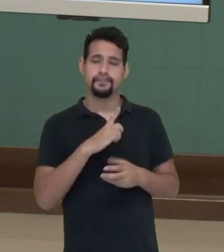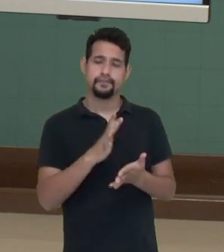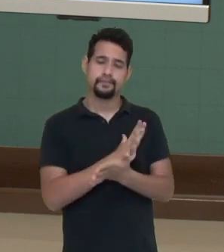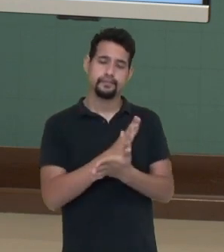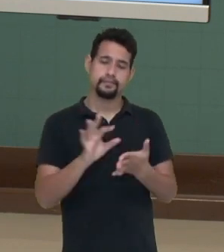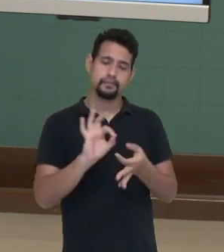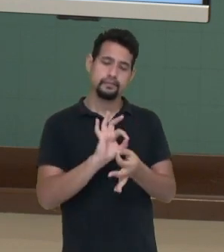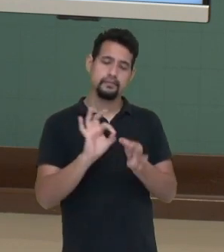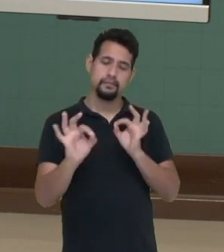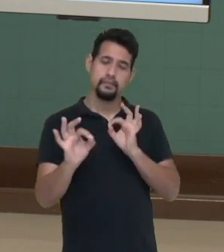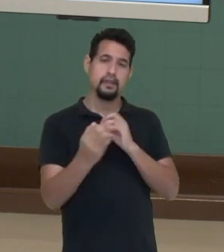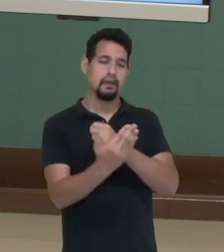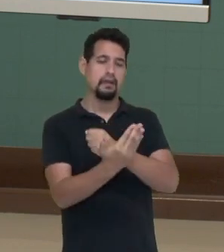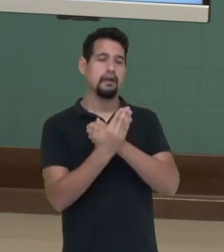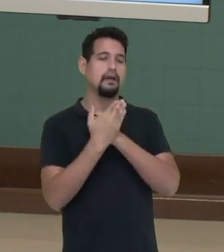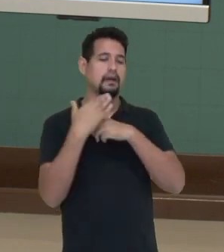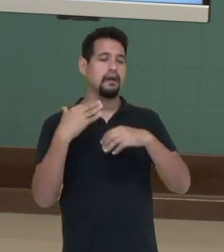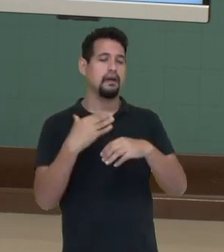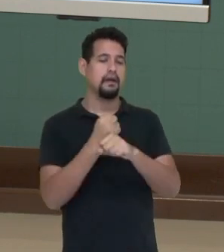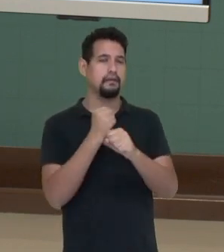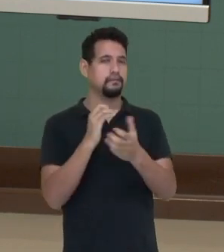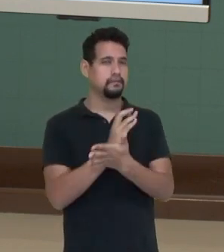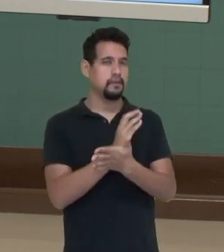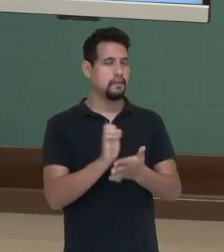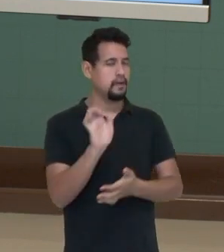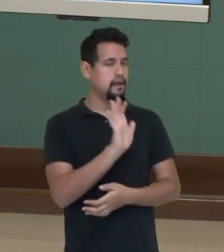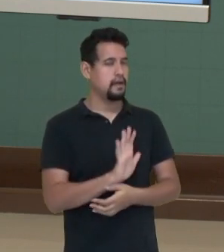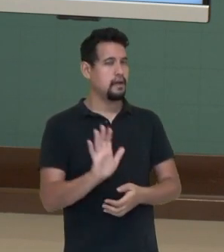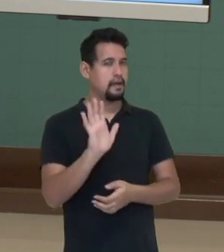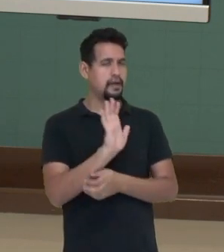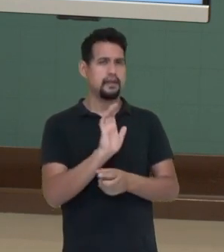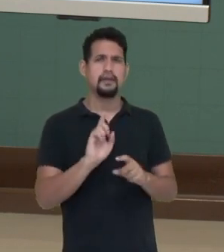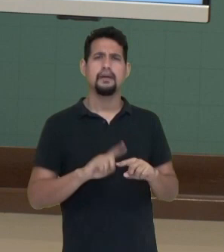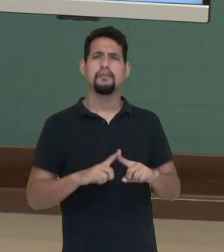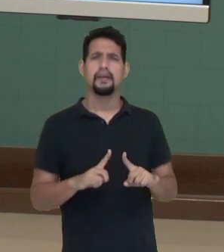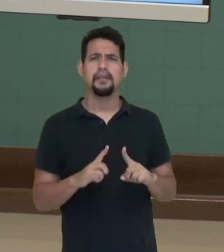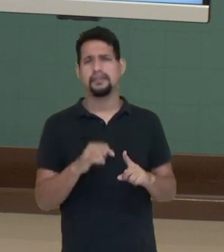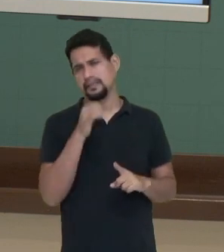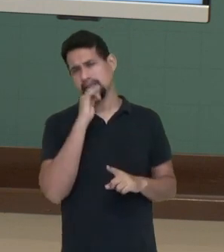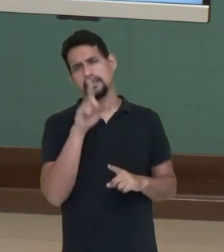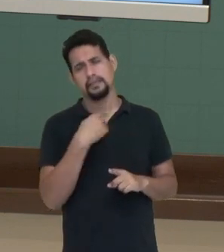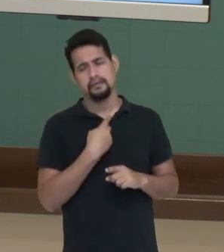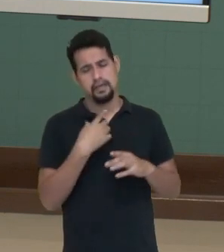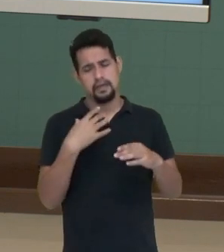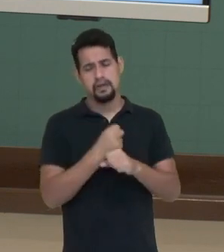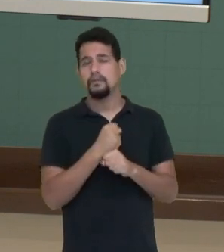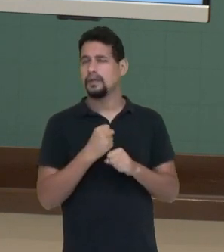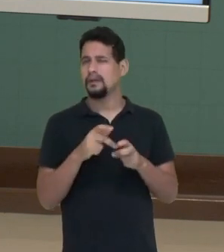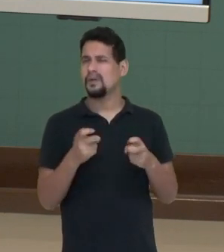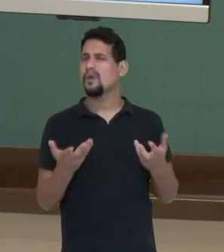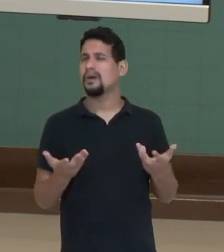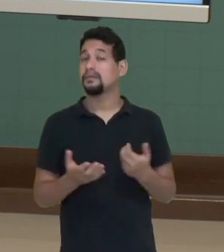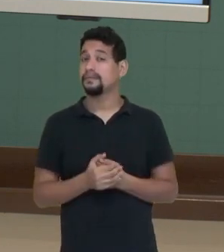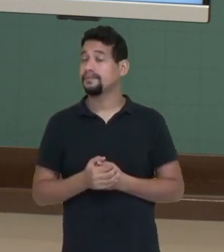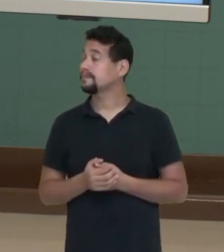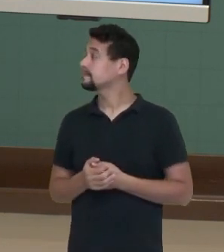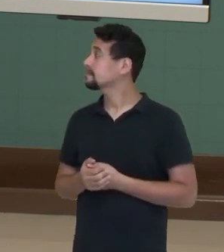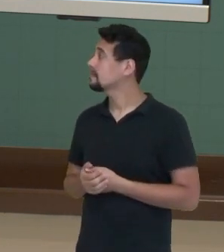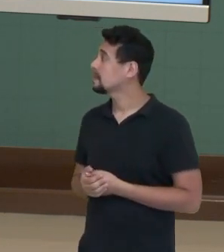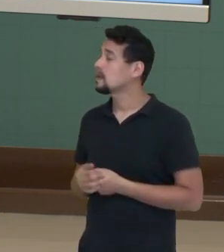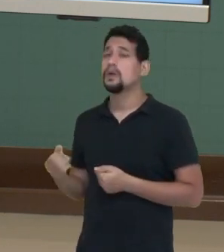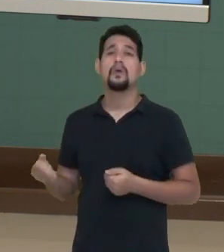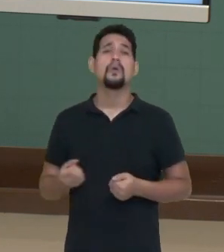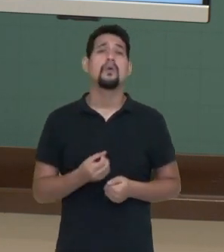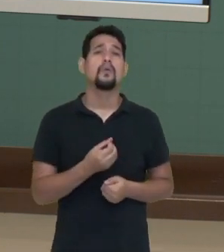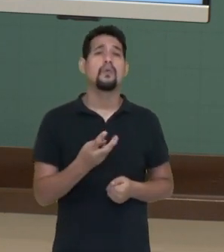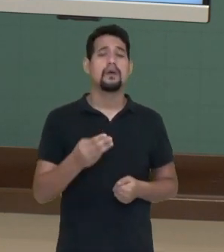medidas que vão nos ajudar a calcular algumas áreas, tá? E qual áreas que nós vamos calcular? Olha só, quantos metros